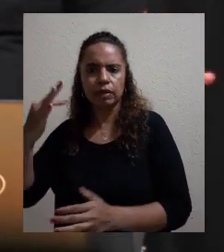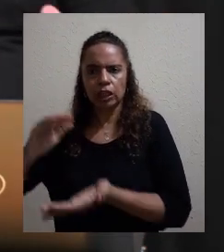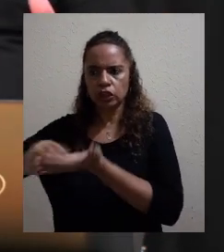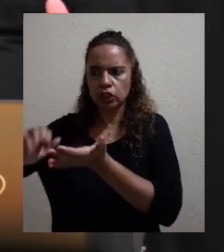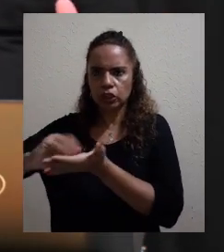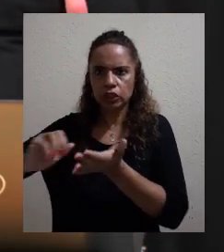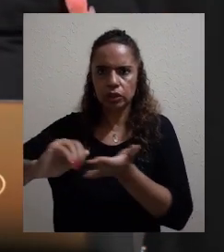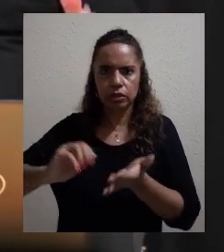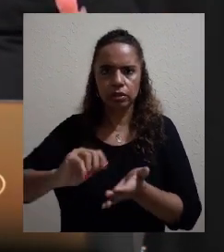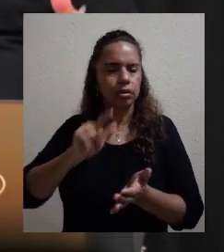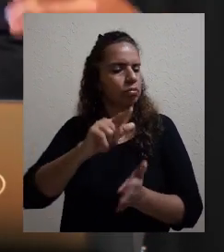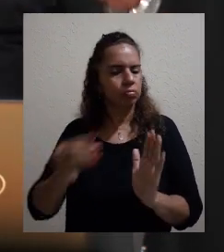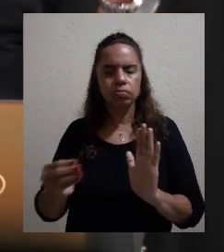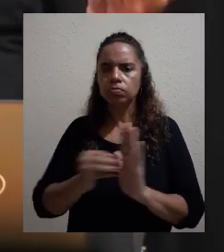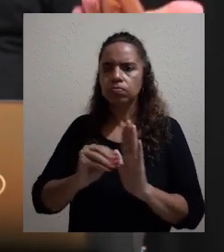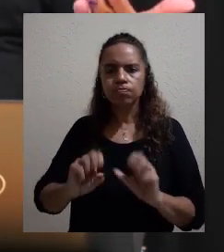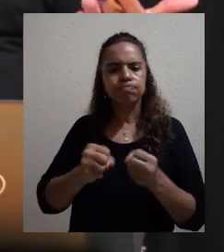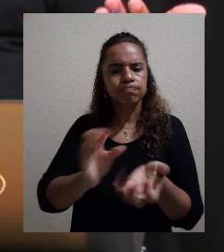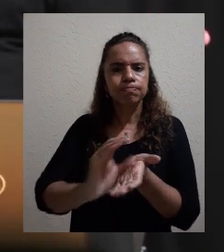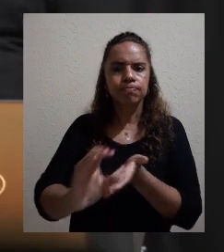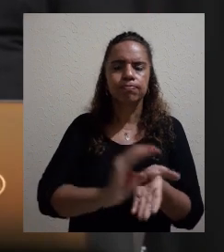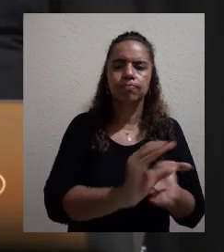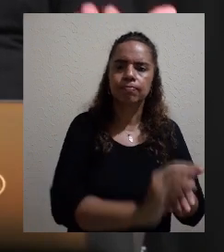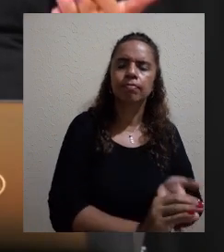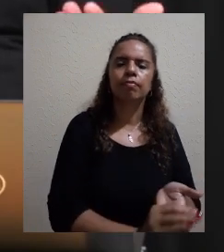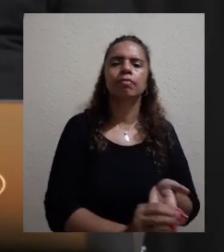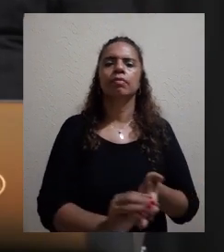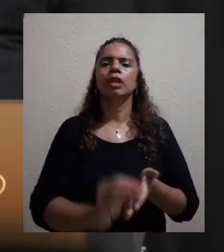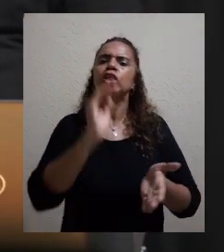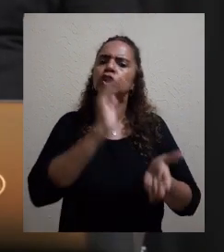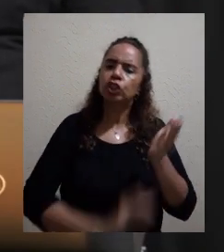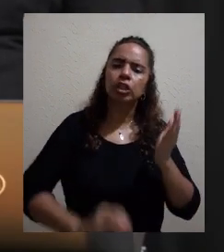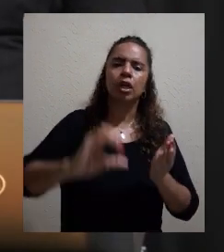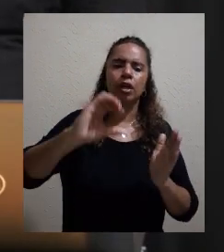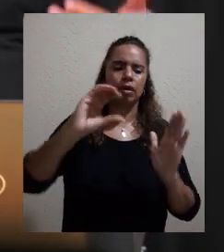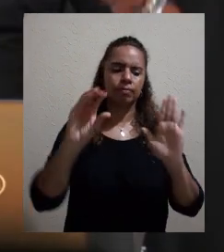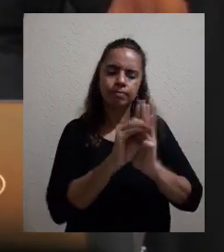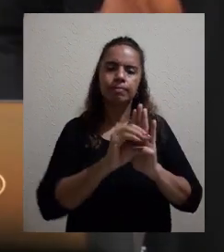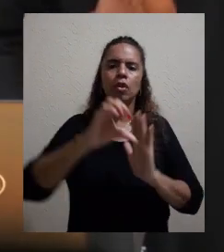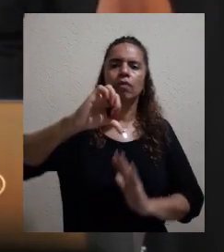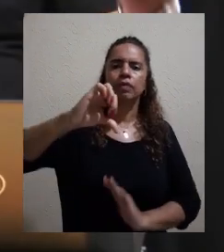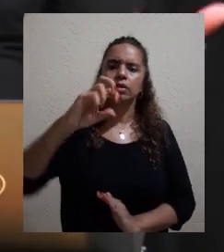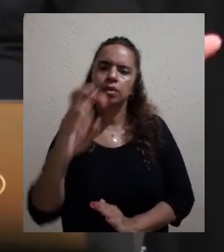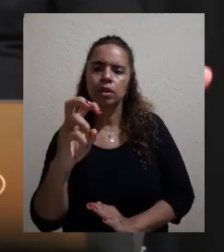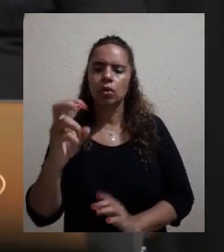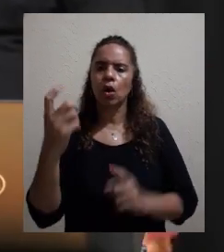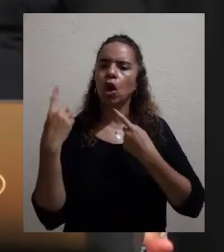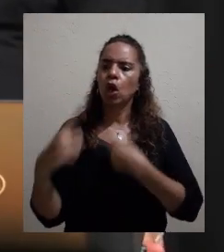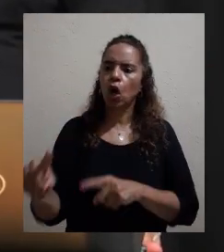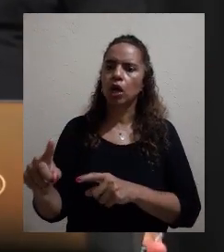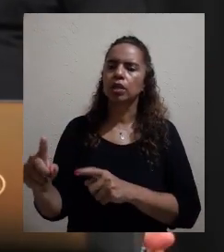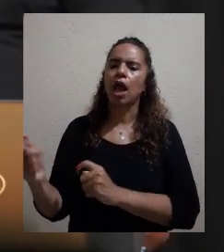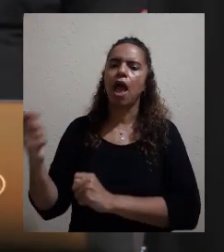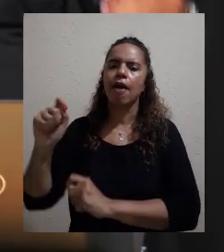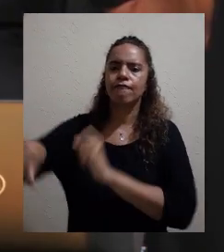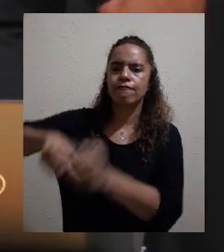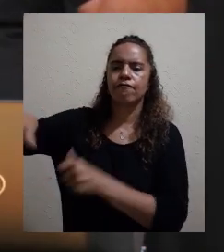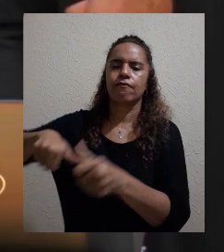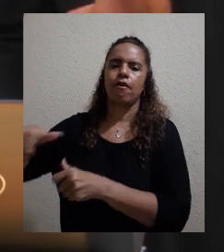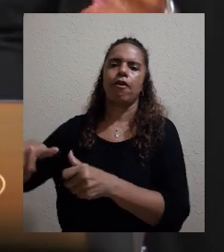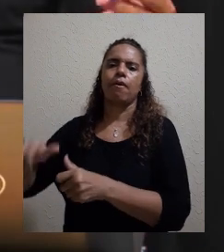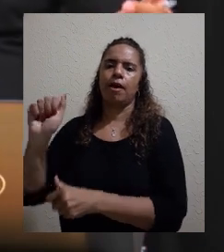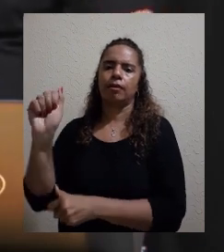os ataques ao funcionalismo público. Então é essa pauta que a gente está trazendo nesse dia de reivindicações, pela revogação da Emenda Constitucional